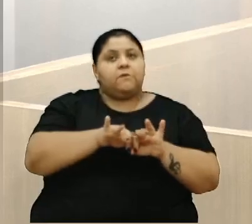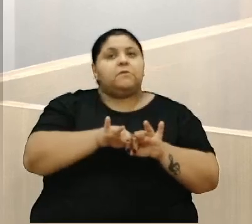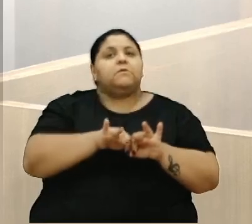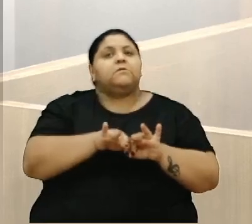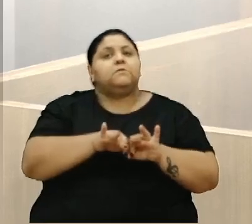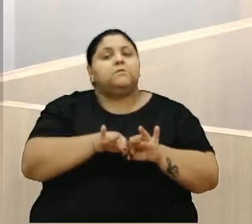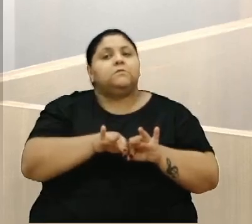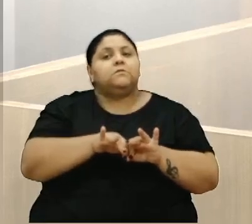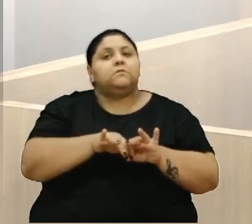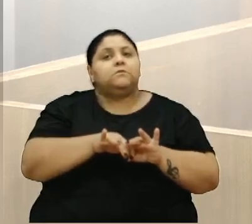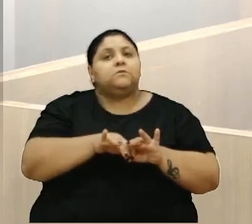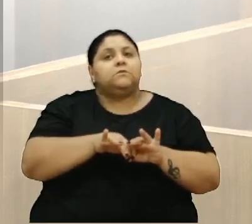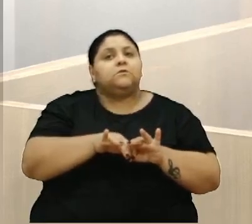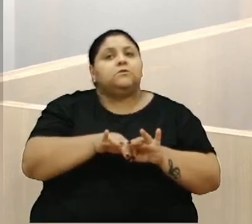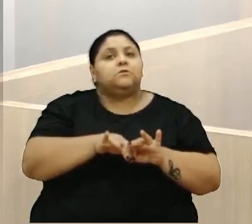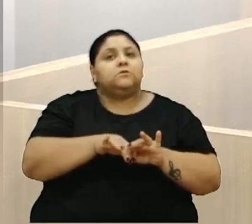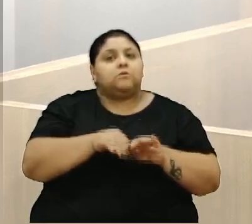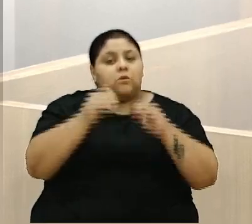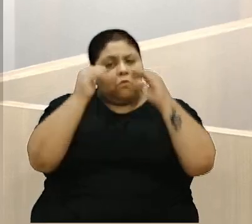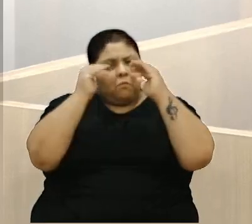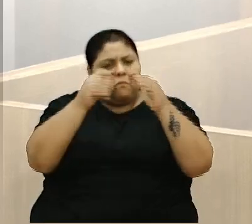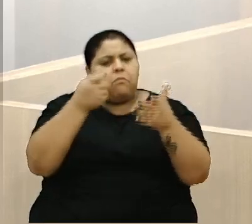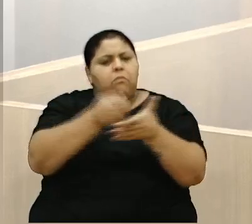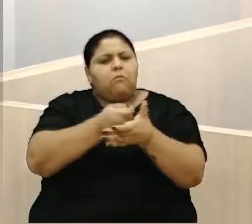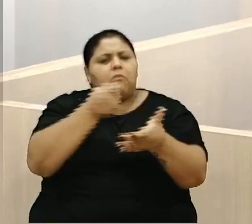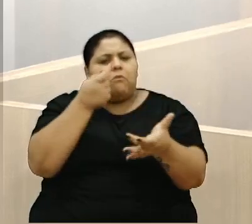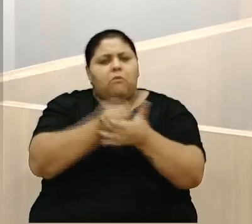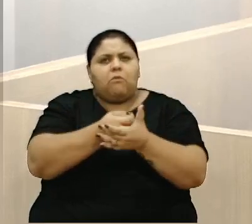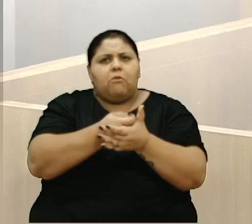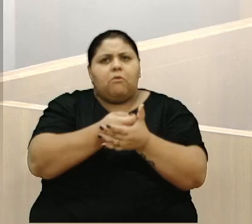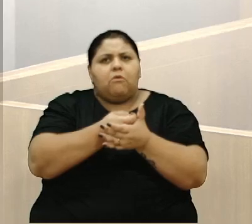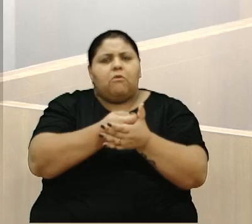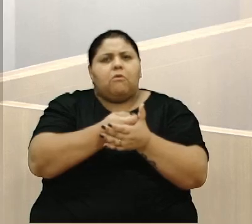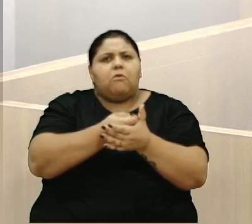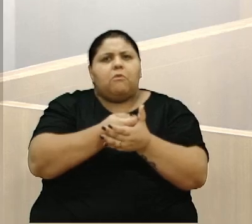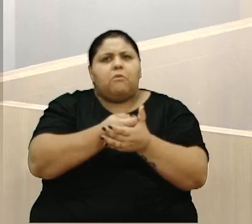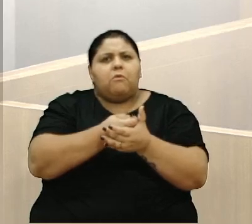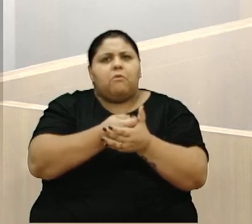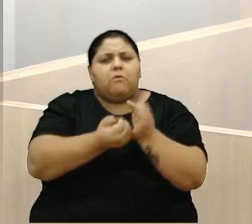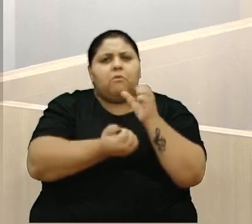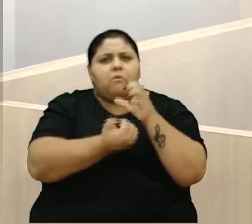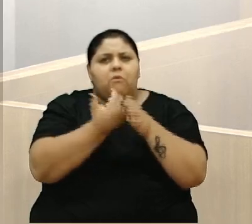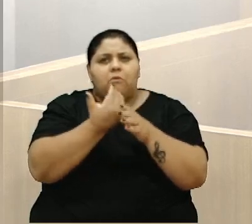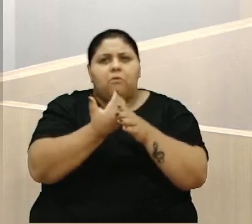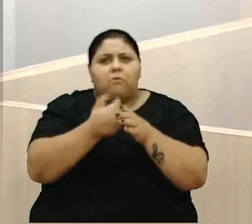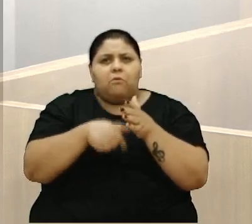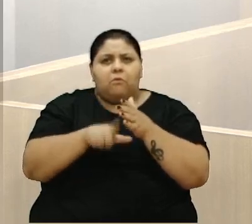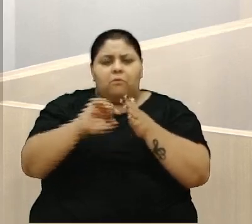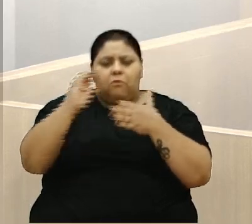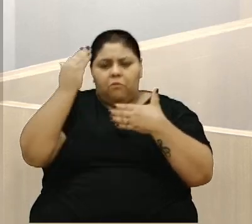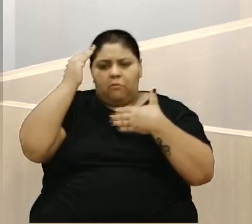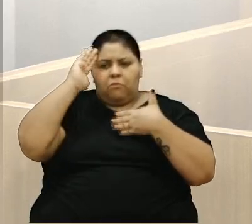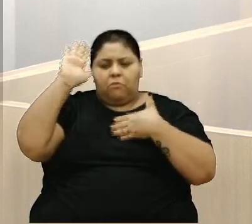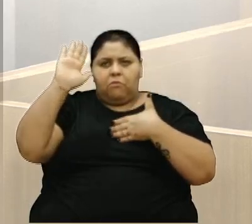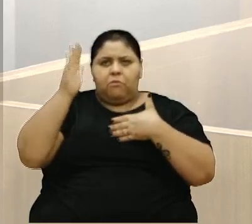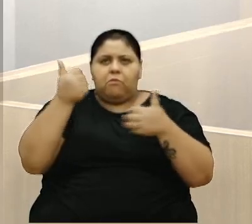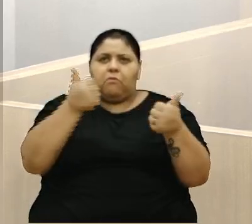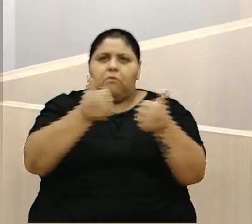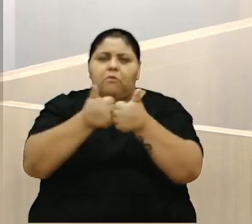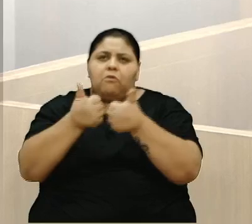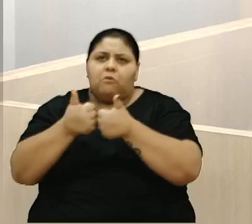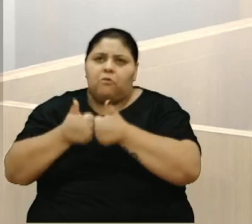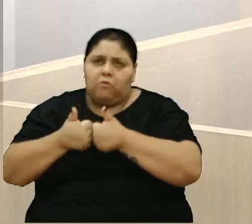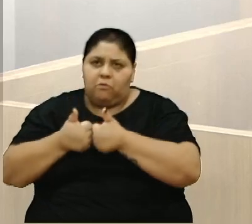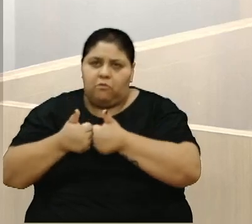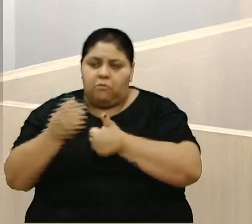sim enfático, cobrando sim a instalação quanto antes do prometido, juntamente dos demais que lá